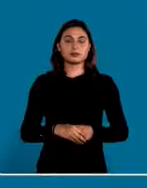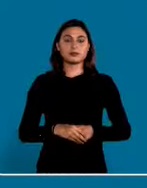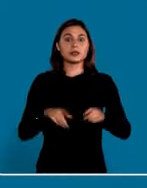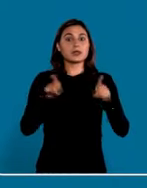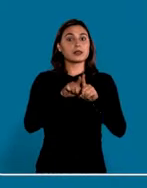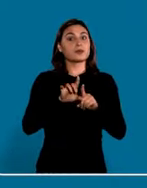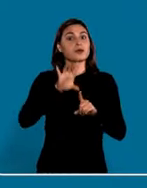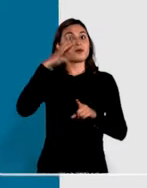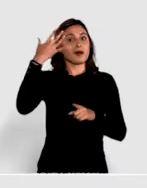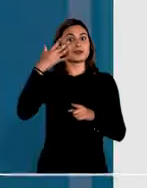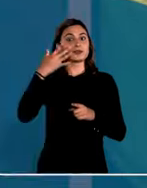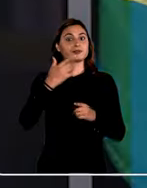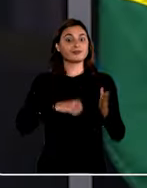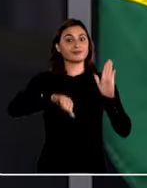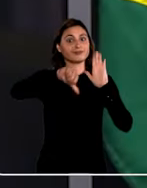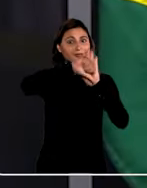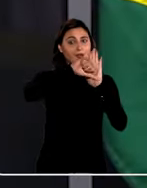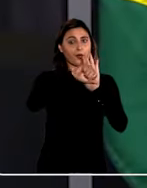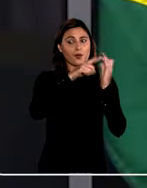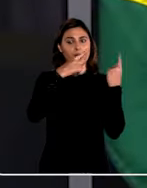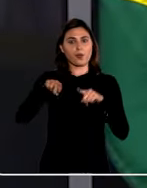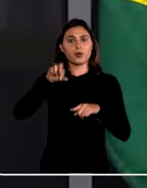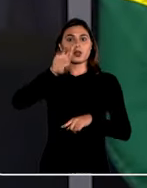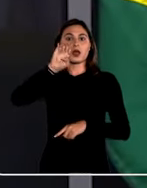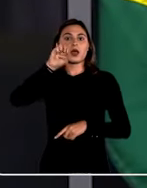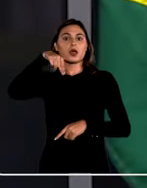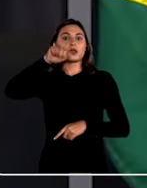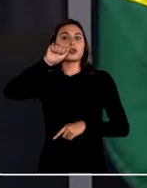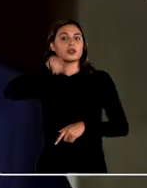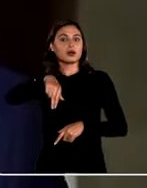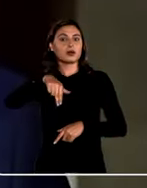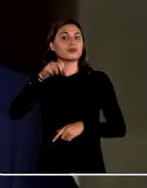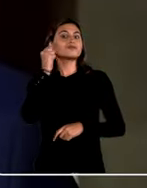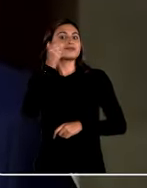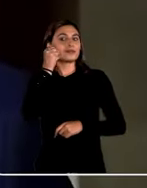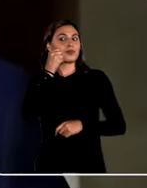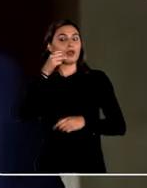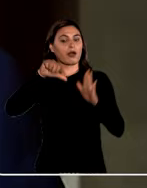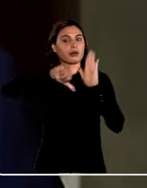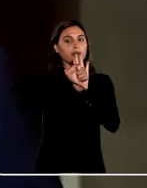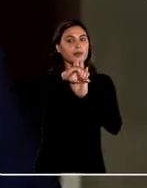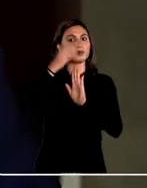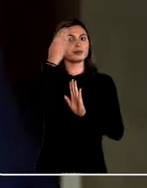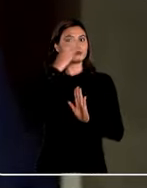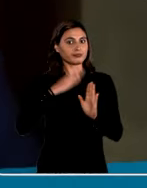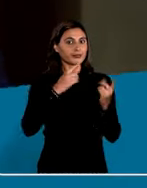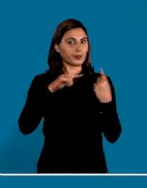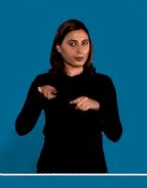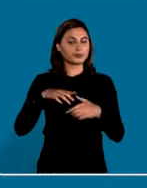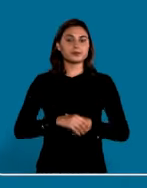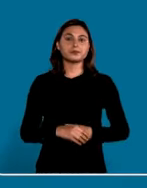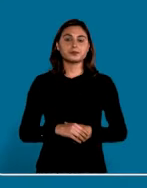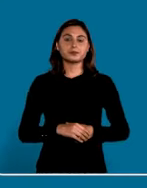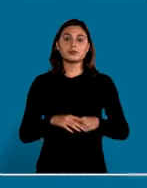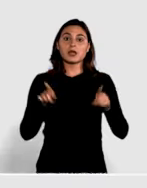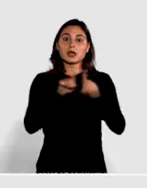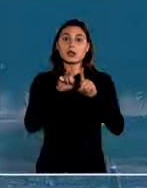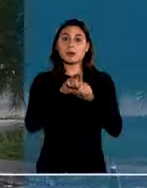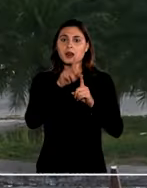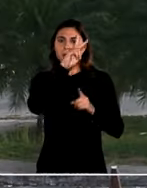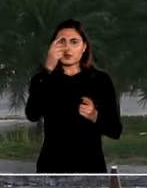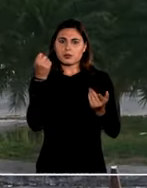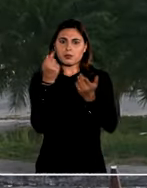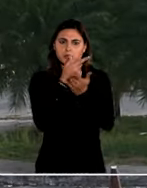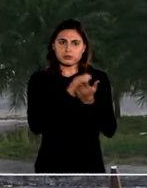jogador determinado prosseguimento de ação de arta contra Renan Calheiros por crimes contra a honra e